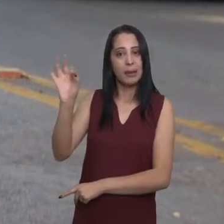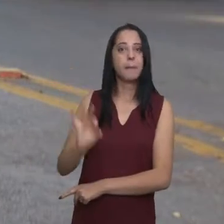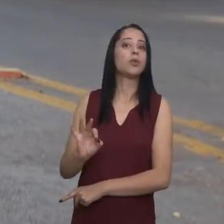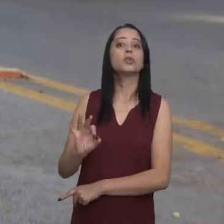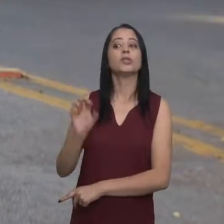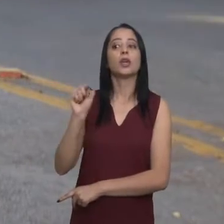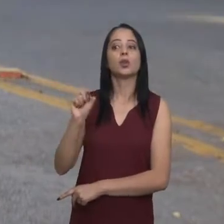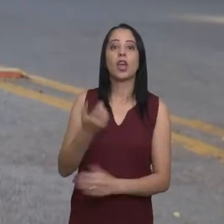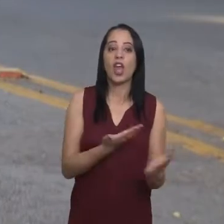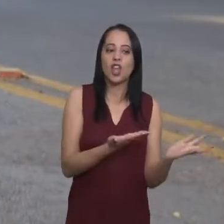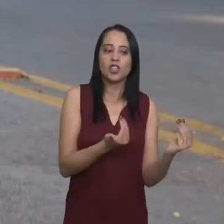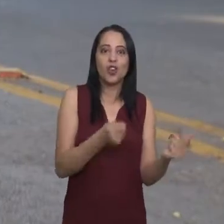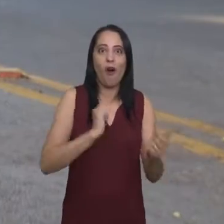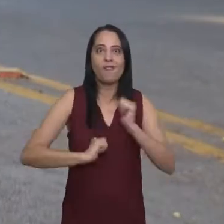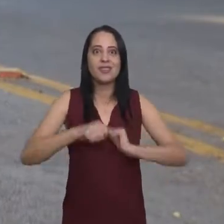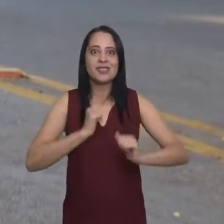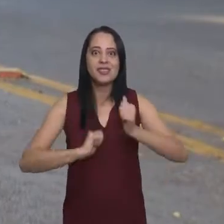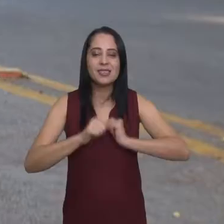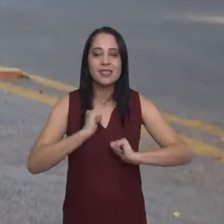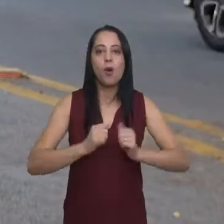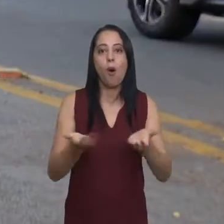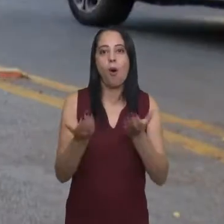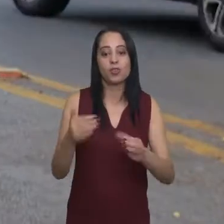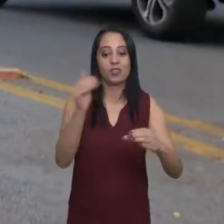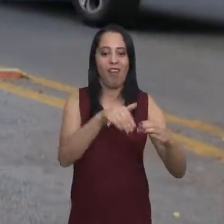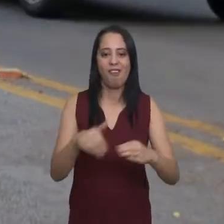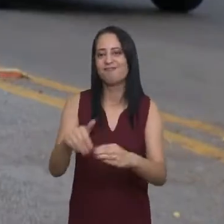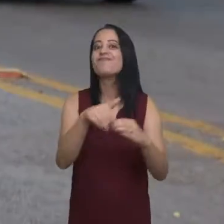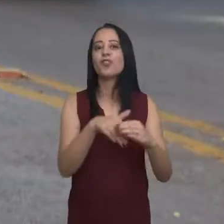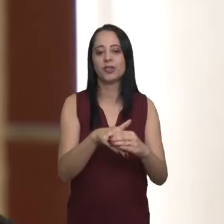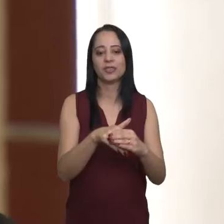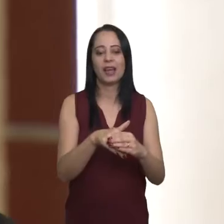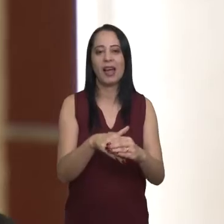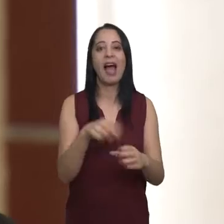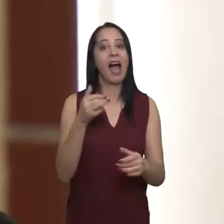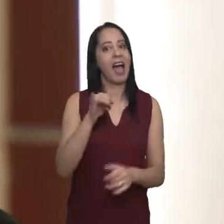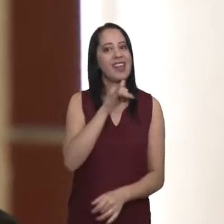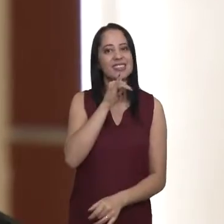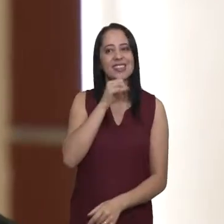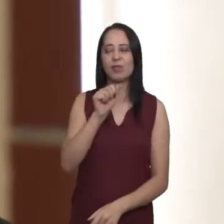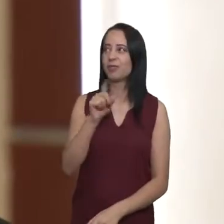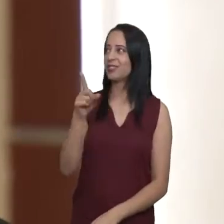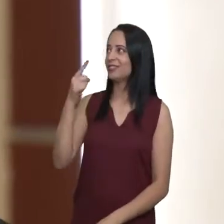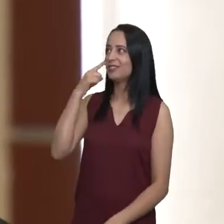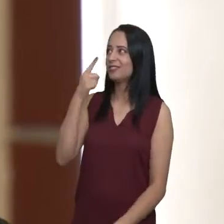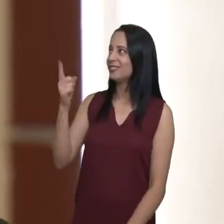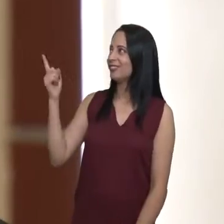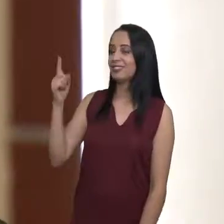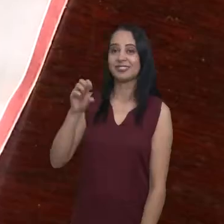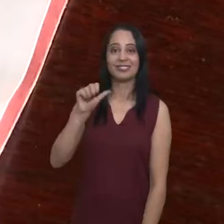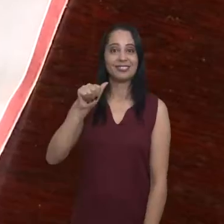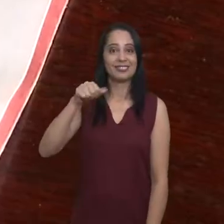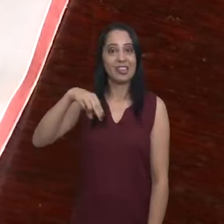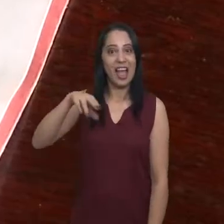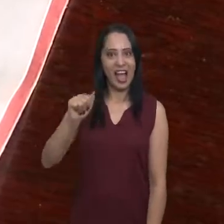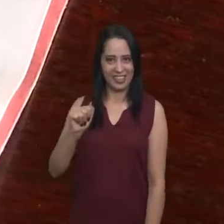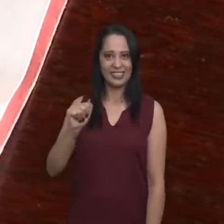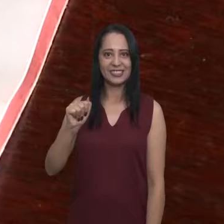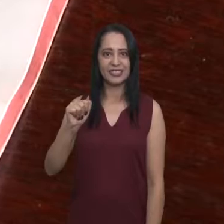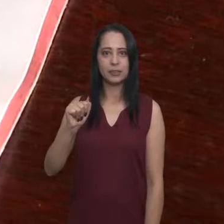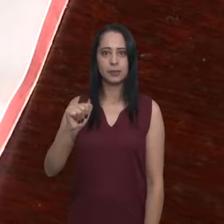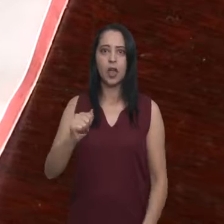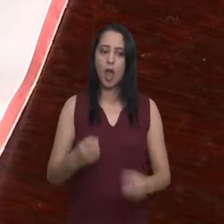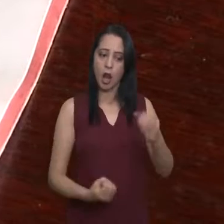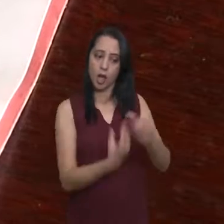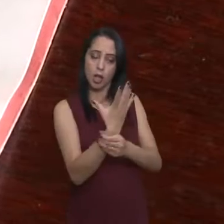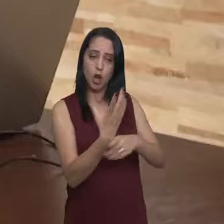esses jovens, que estão ansiosos para participar do processo eleitoral. Como é o caso da Ana, que aos 16 anos já se prepara para tirar